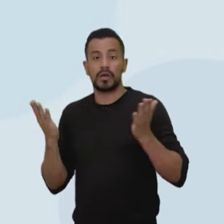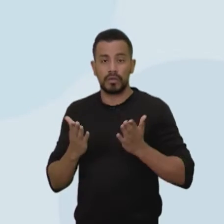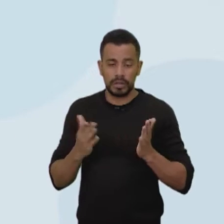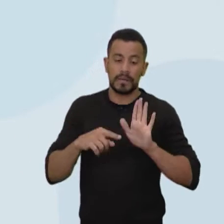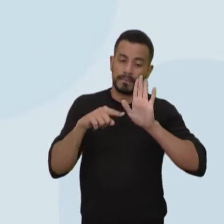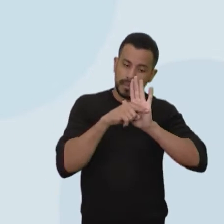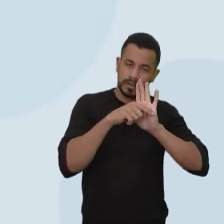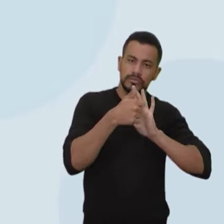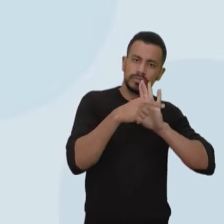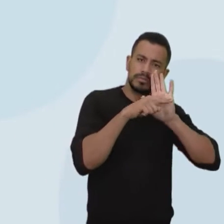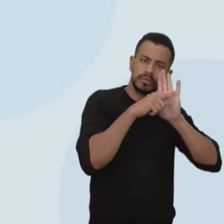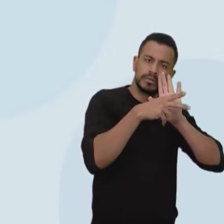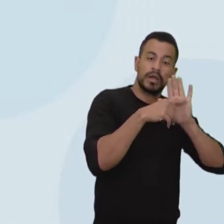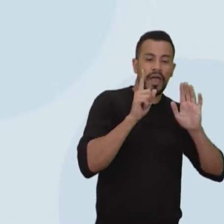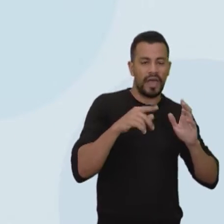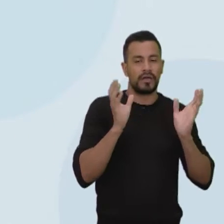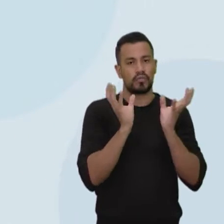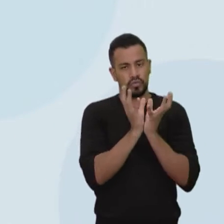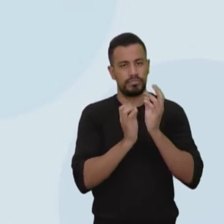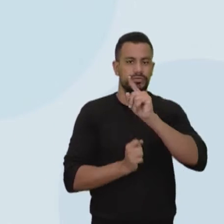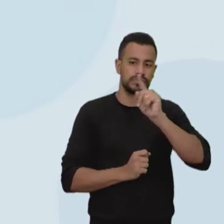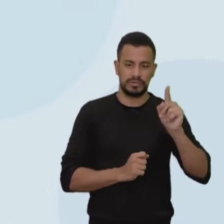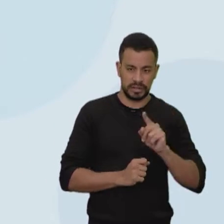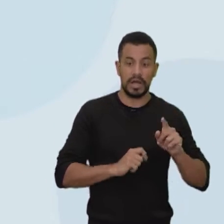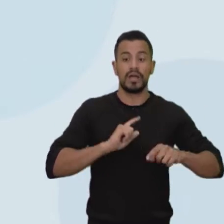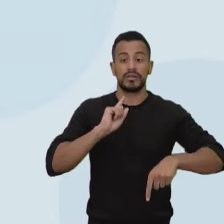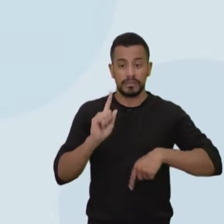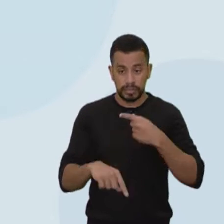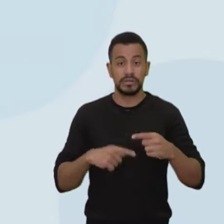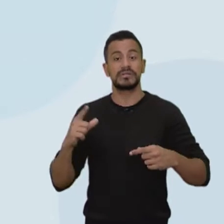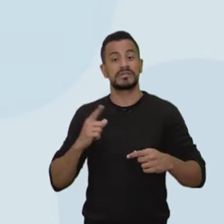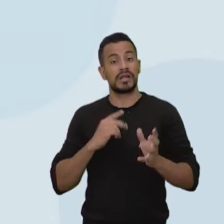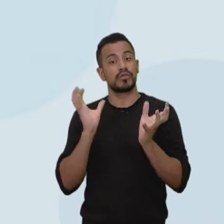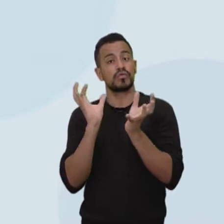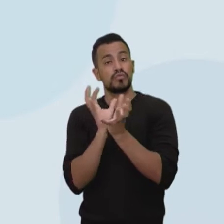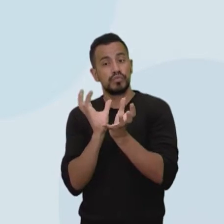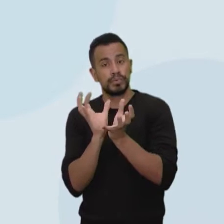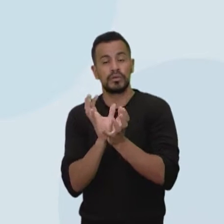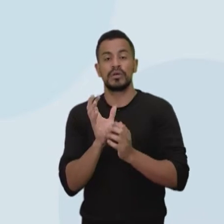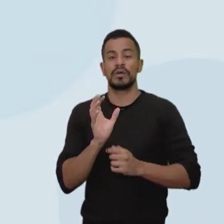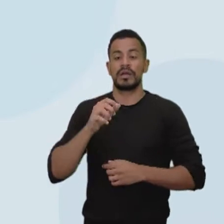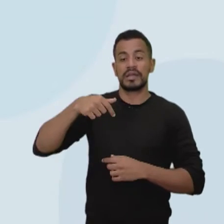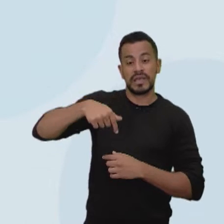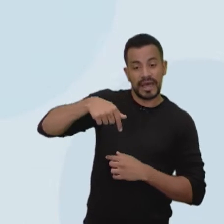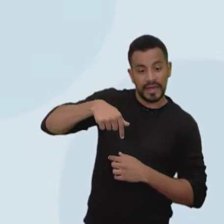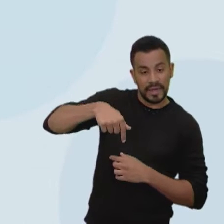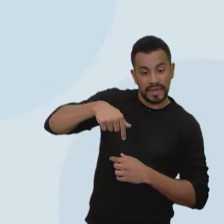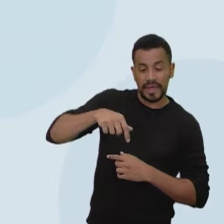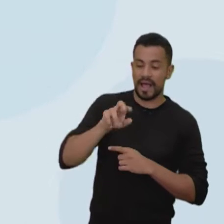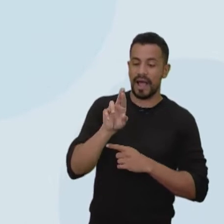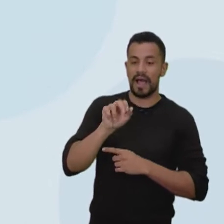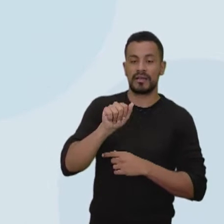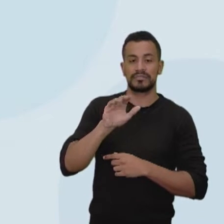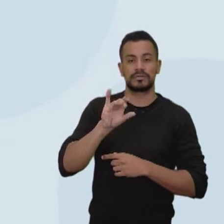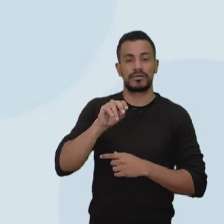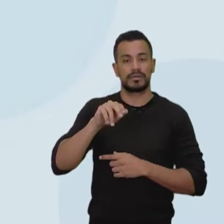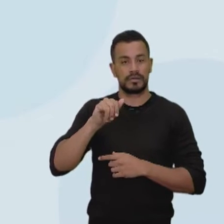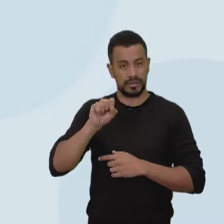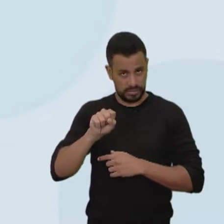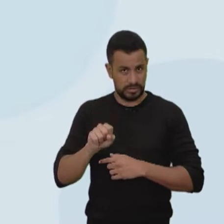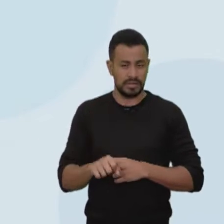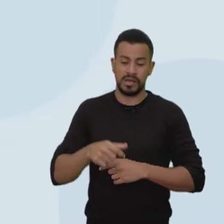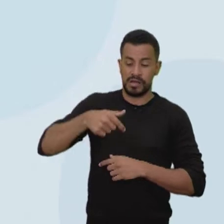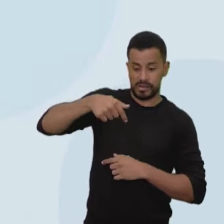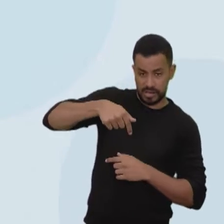Z. Muito bom. E aí a gente vai para o racional. Conjunto dos números racionais, letra Q